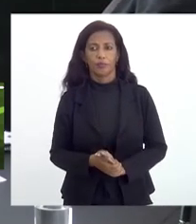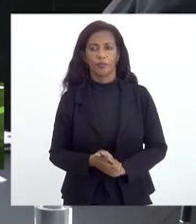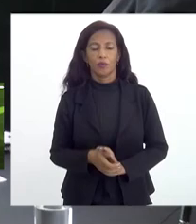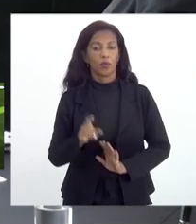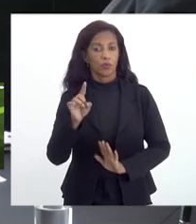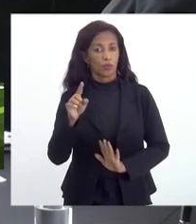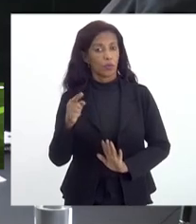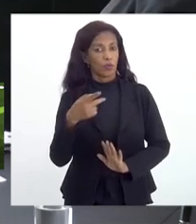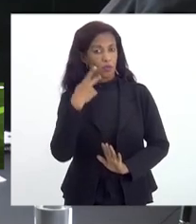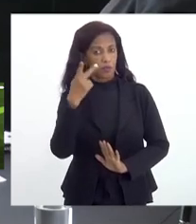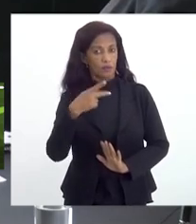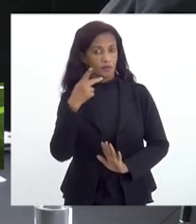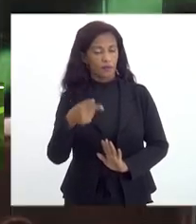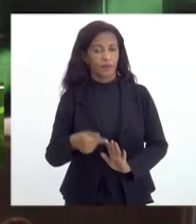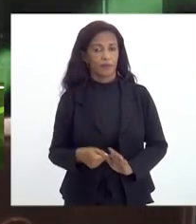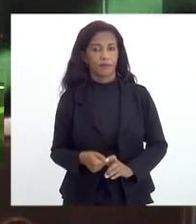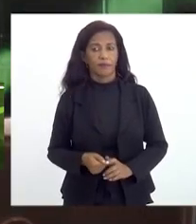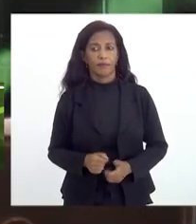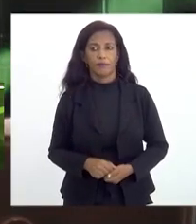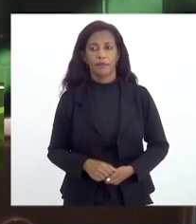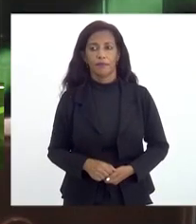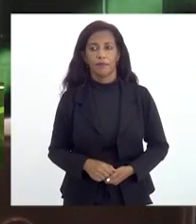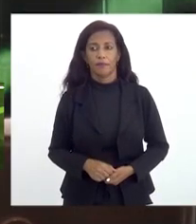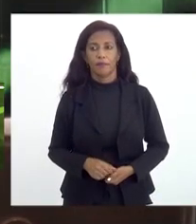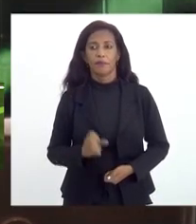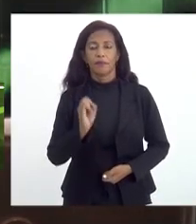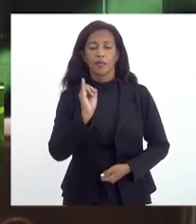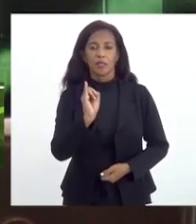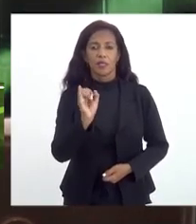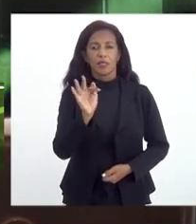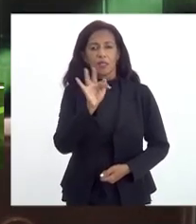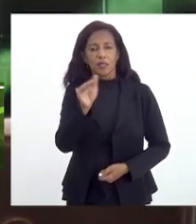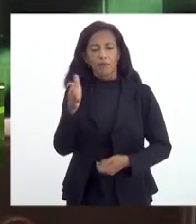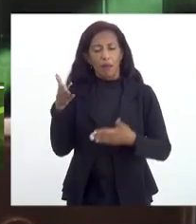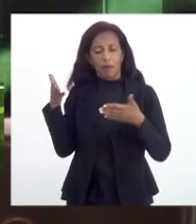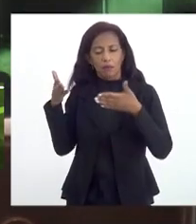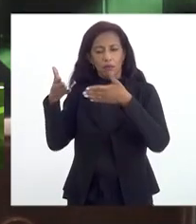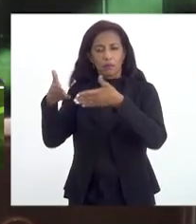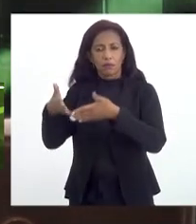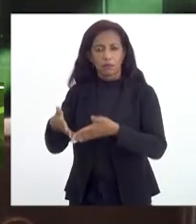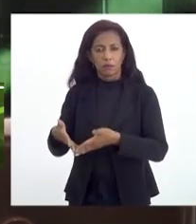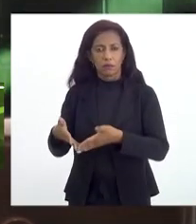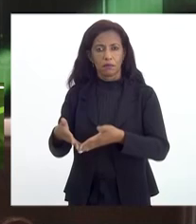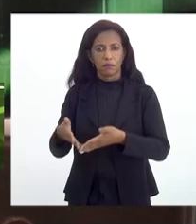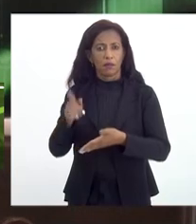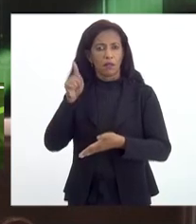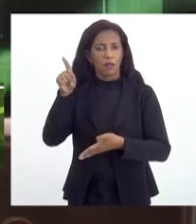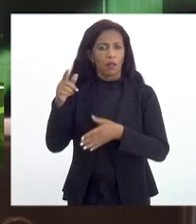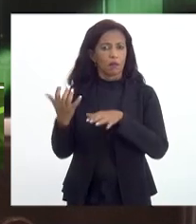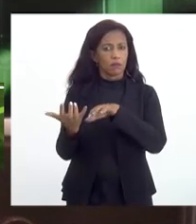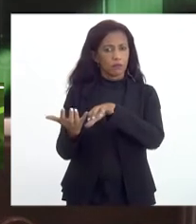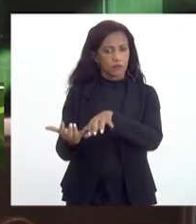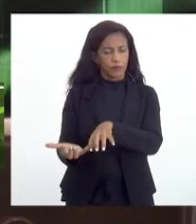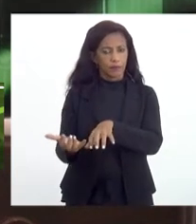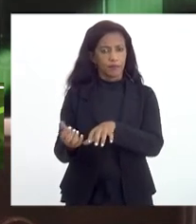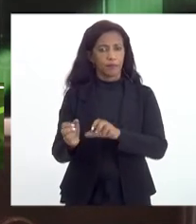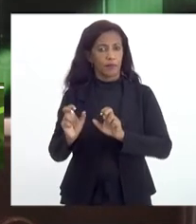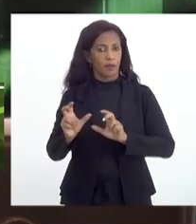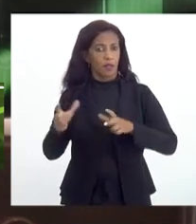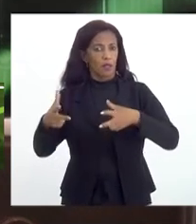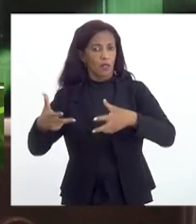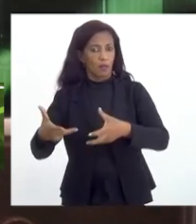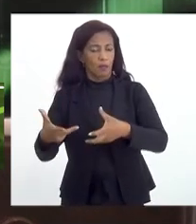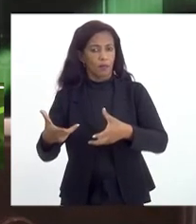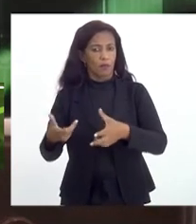E se vai excepcionalizar lá no Congresso, na Câmara, o